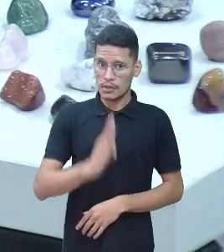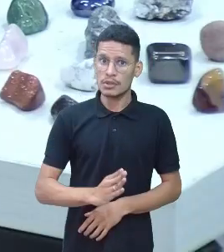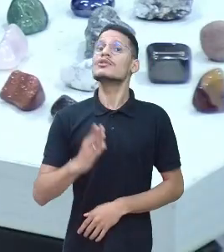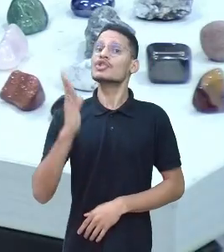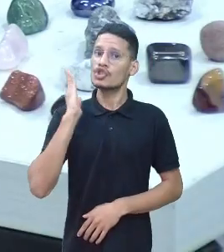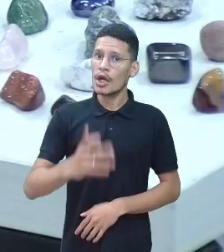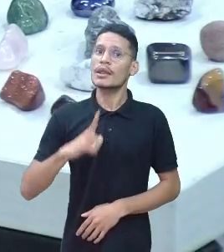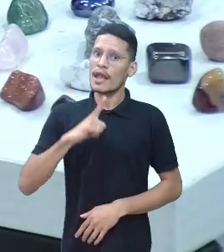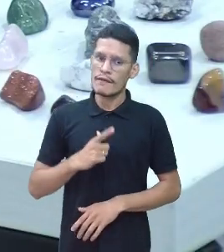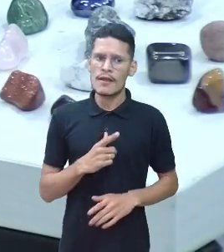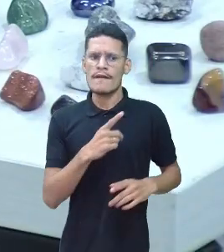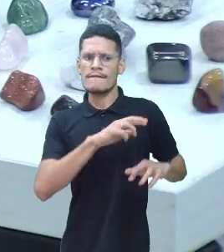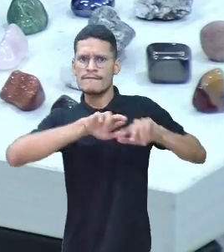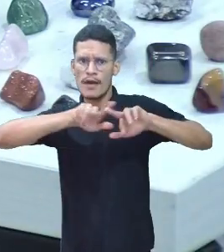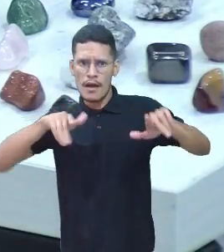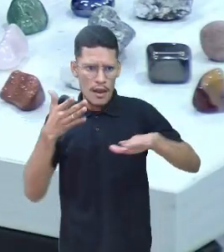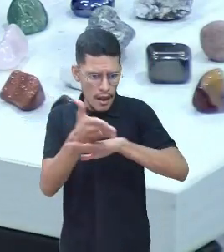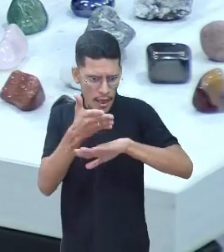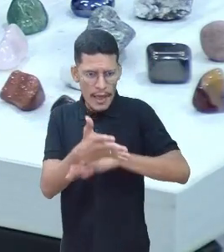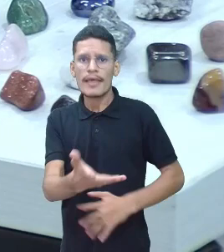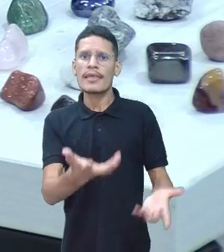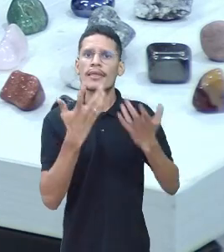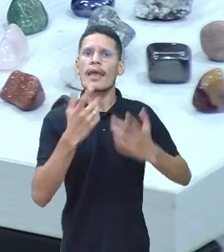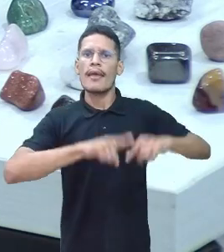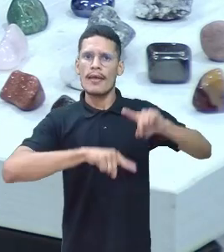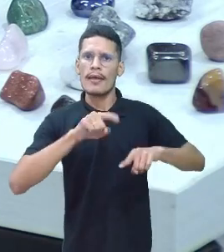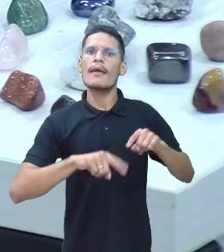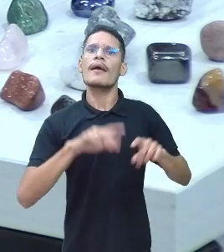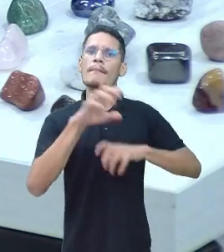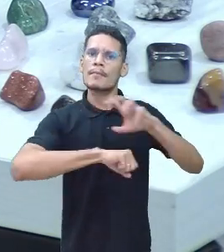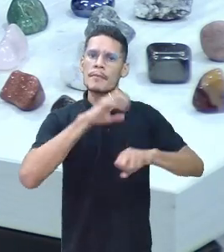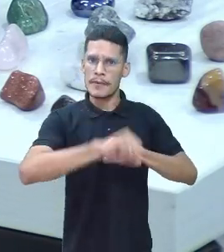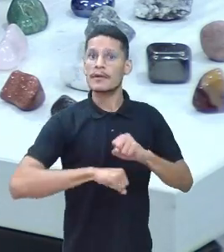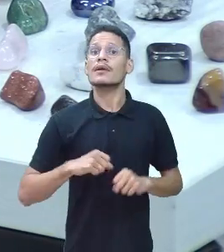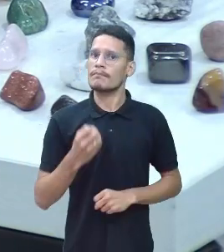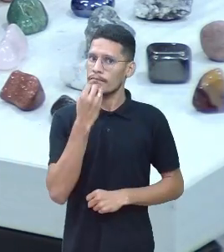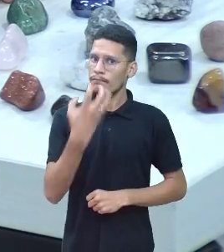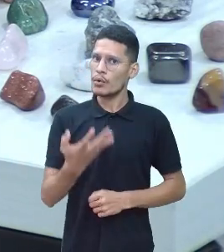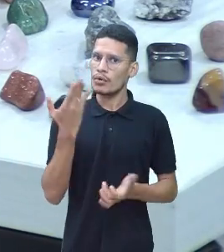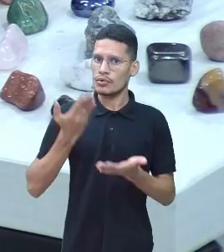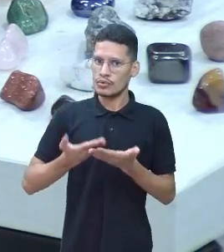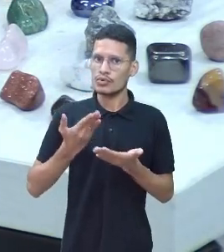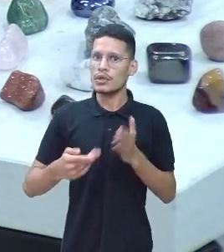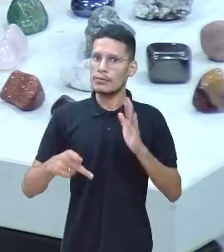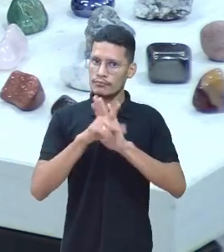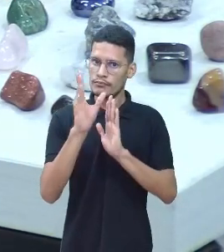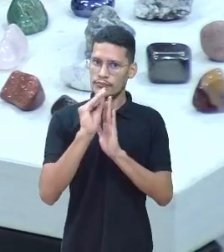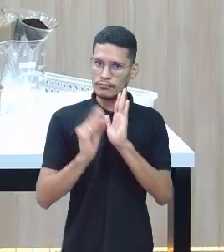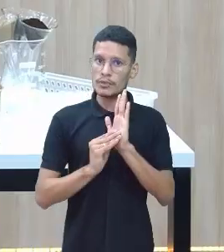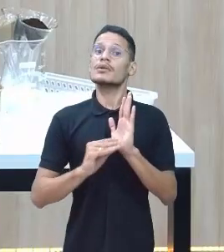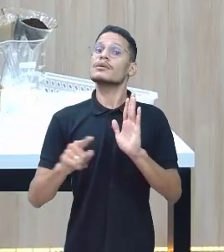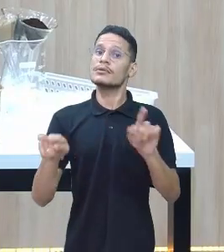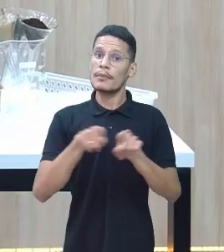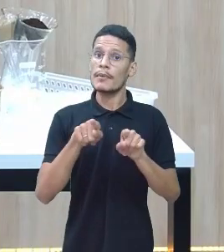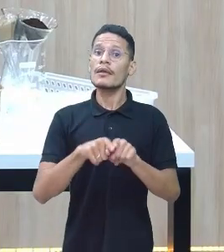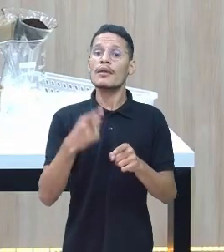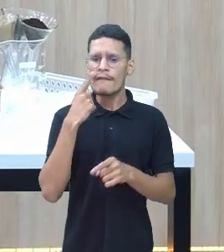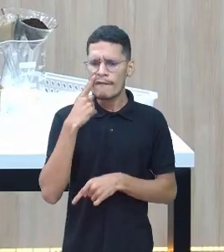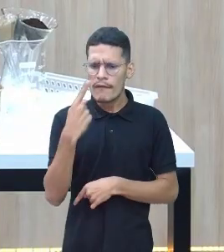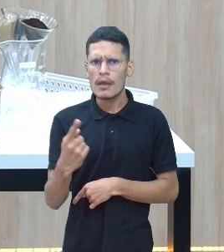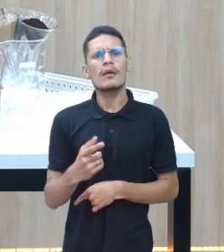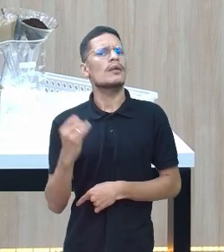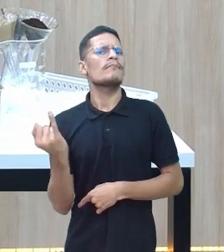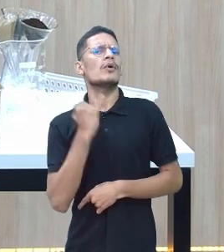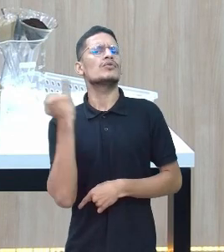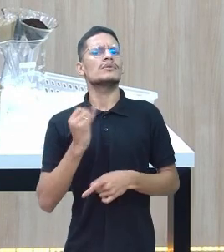tipo de recurso. E vale a pena depois a gente dar uma olhada, estudar para valer esse conteúdo e ver qual a importância